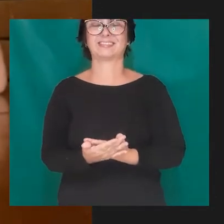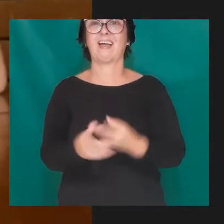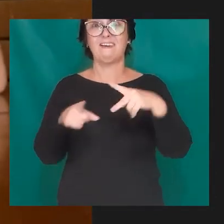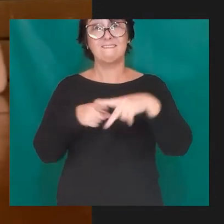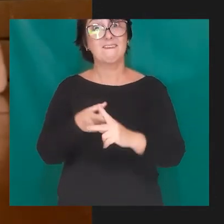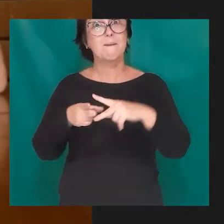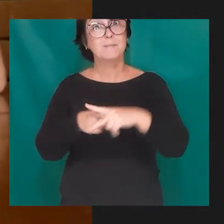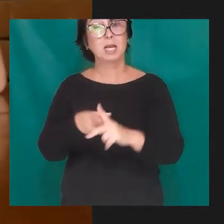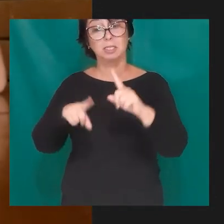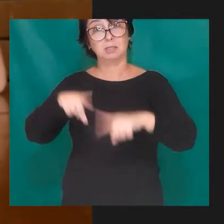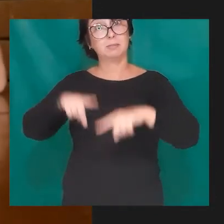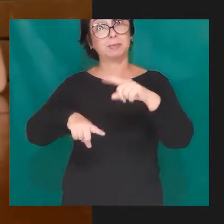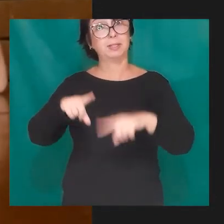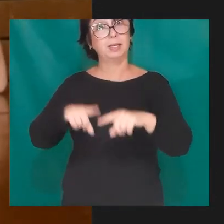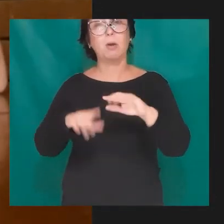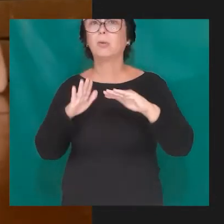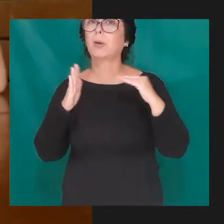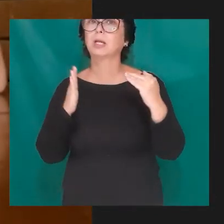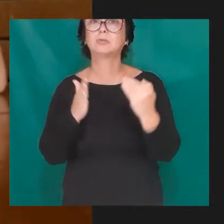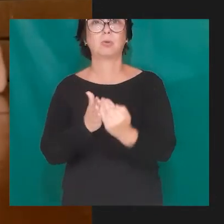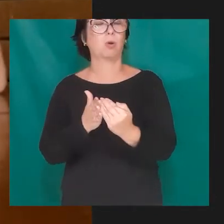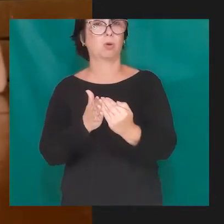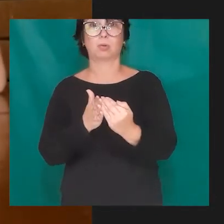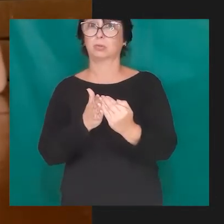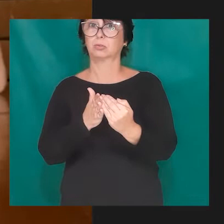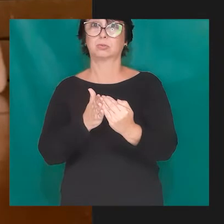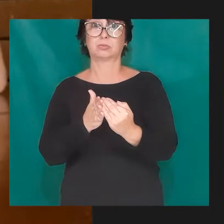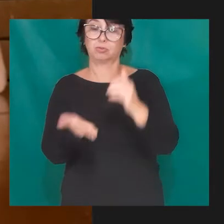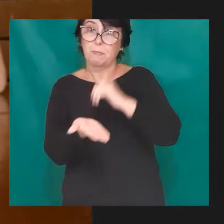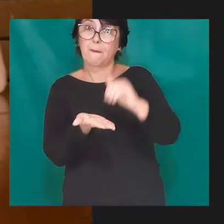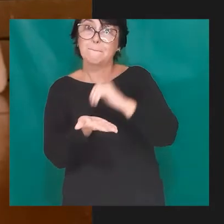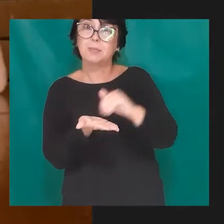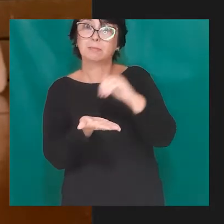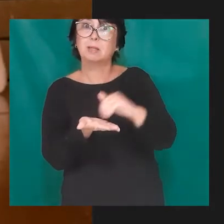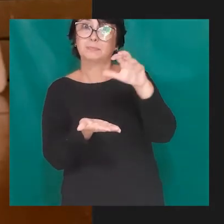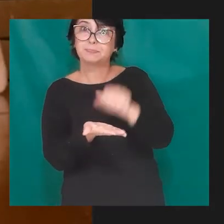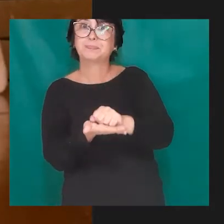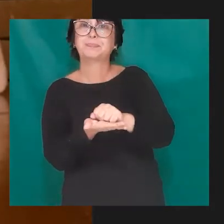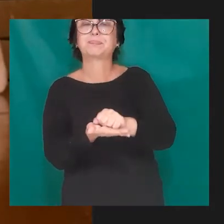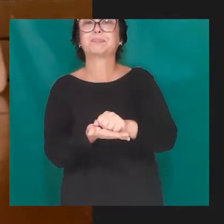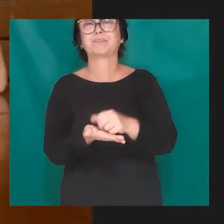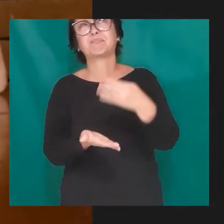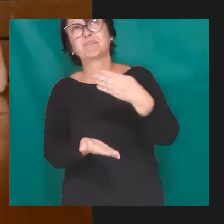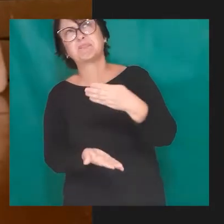instrumento, a fabricação em si, não são todos os alunos que a gente tem hoje matriculados na